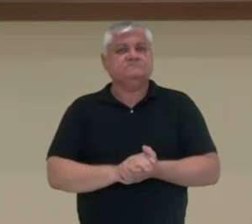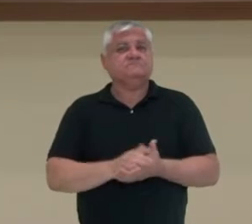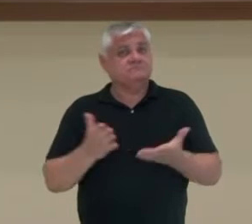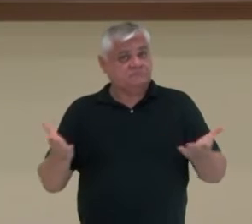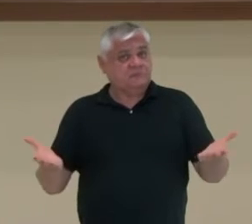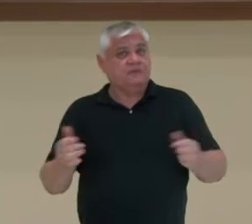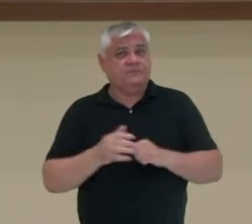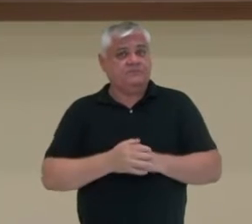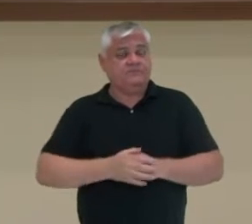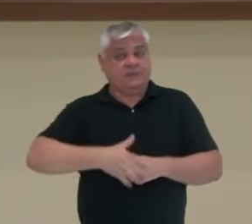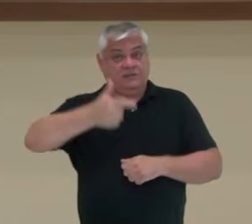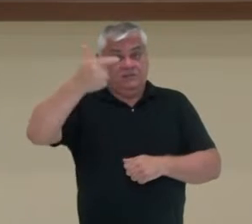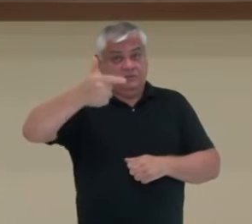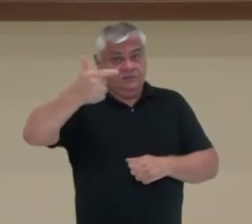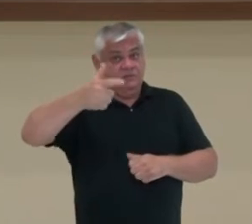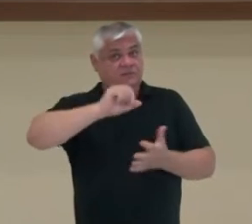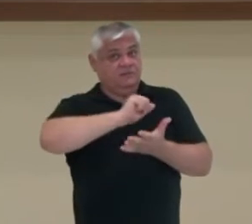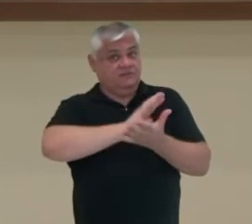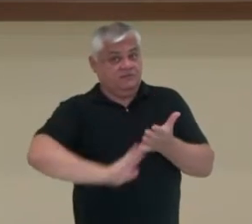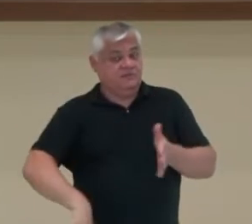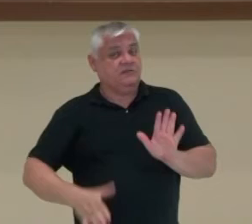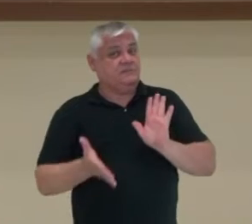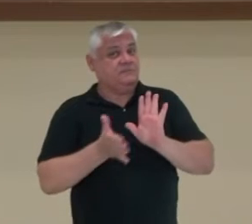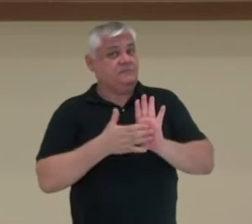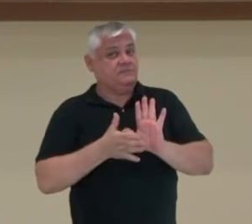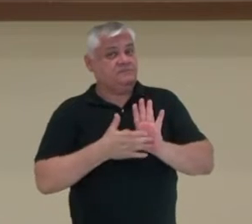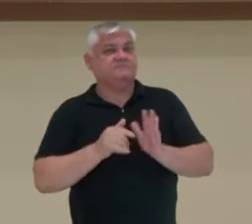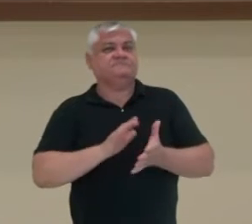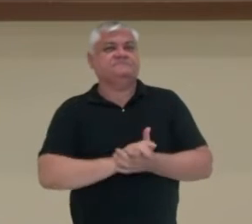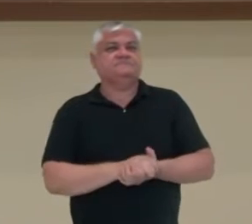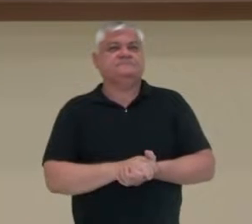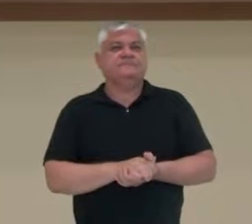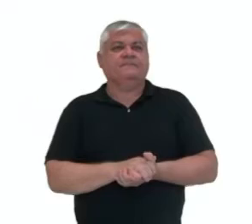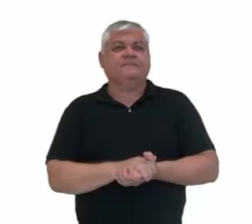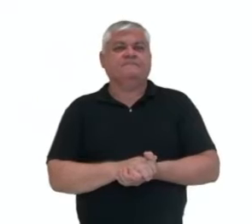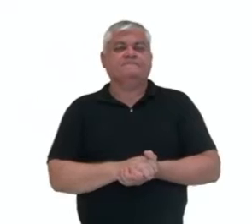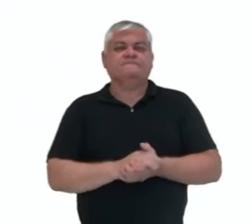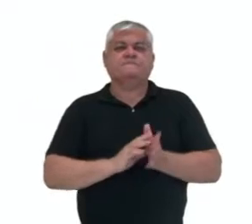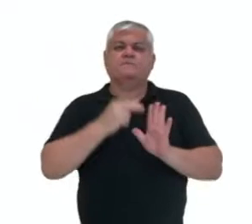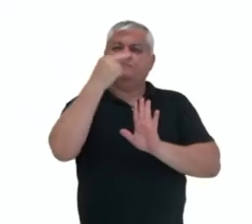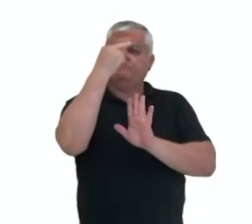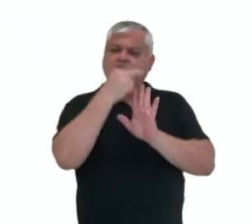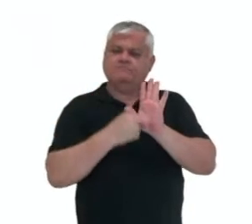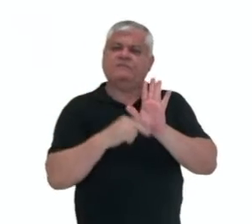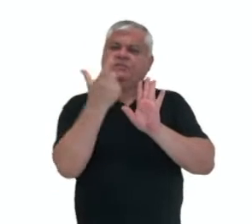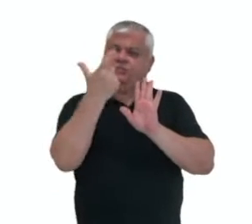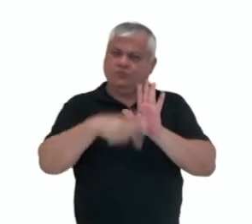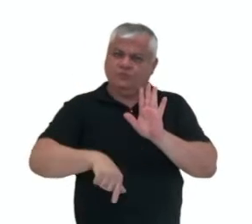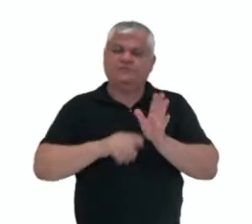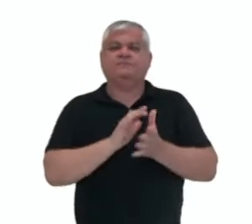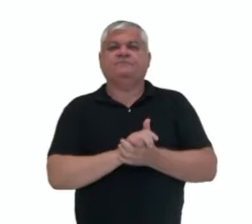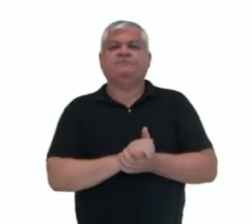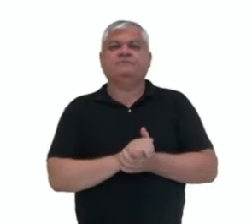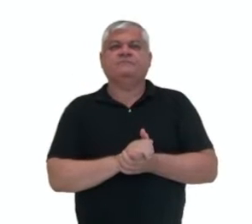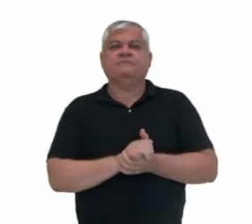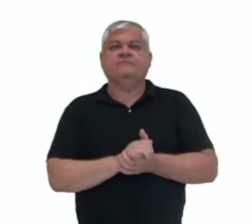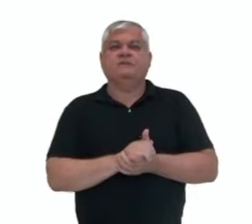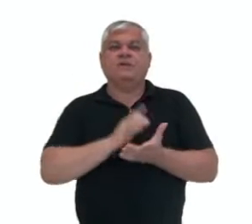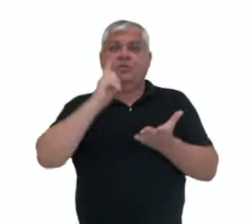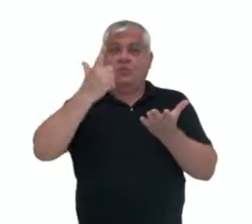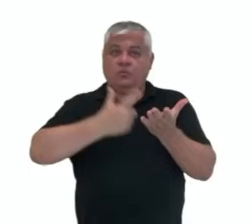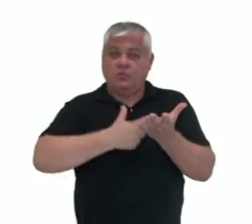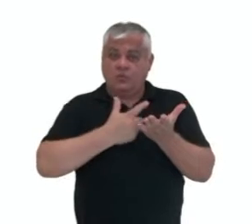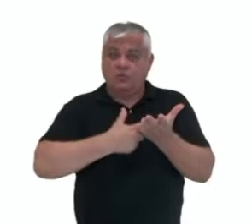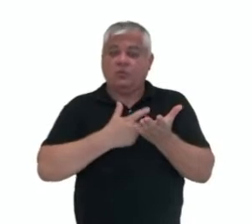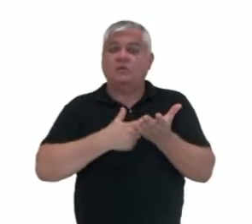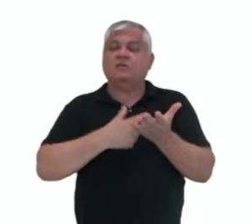à atividade 2 e eu tenho uma proposta para vocês. Observe. Relendo aqui o trechinho. Os